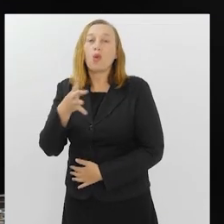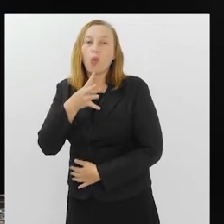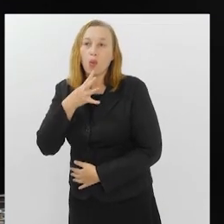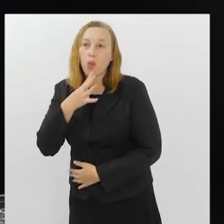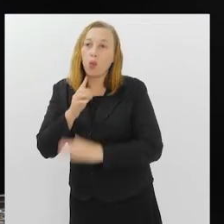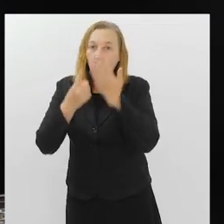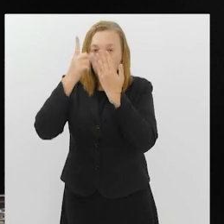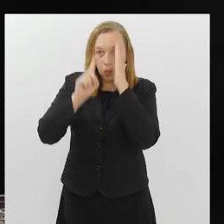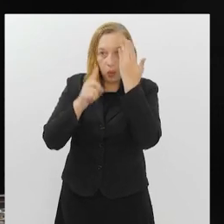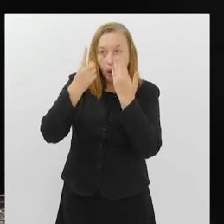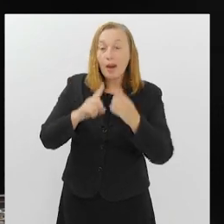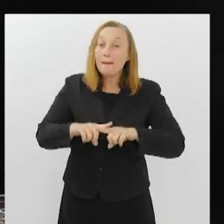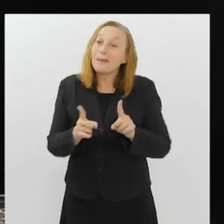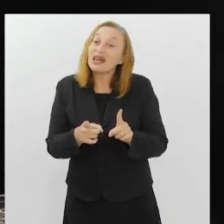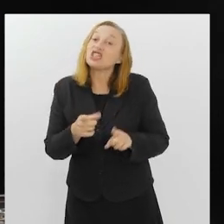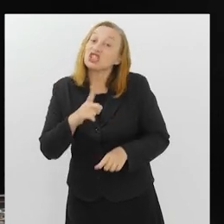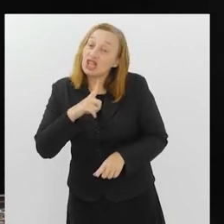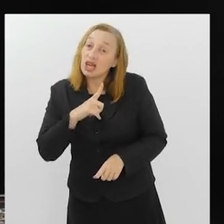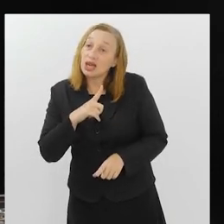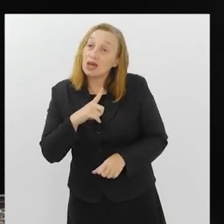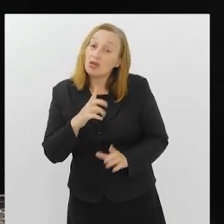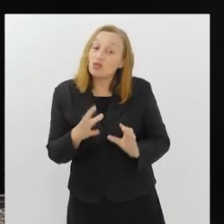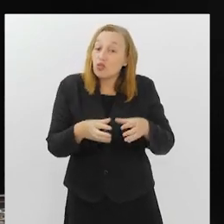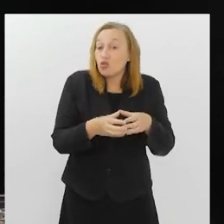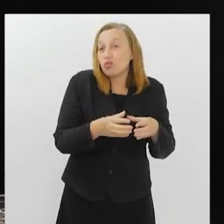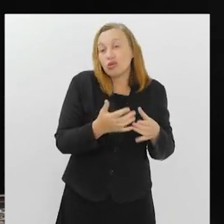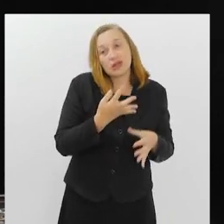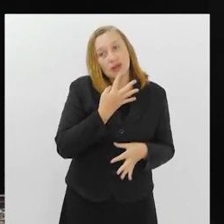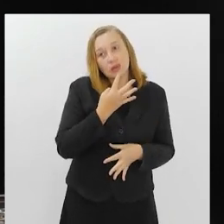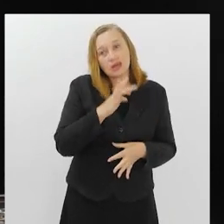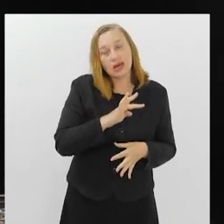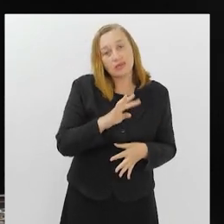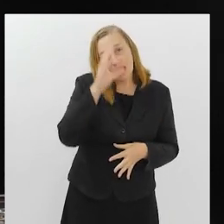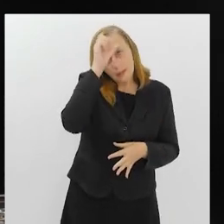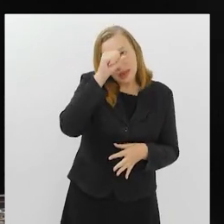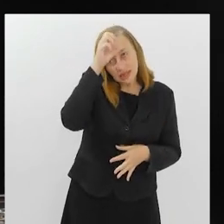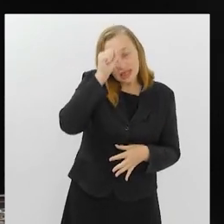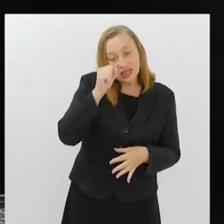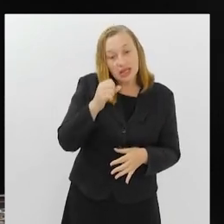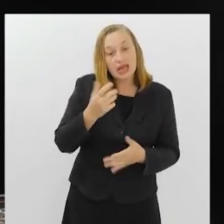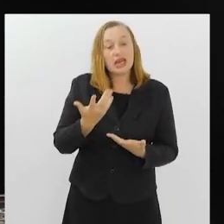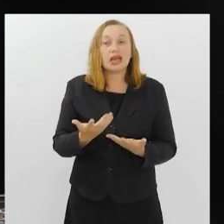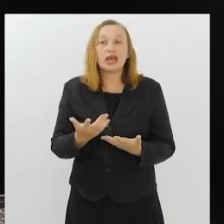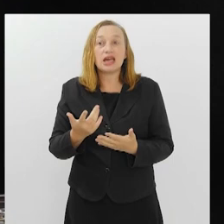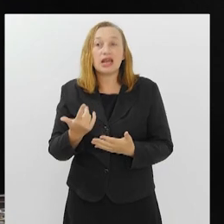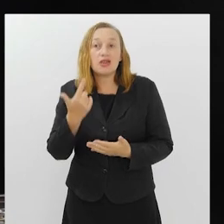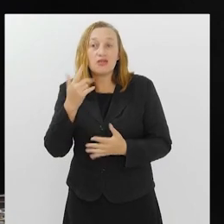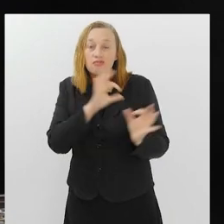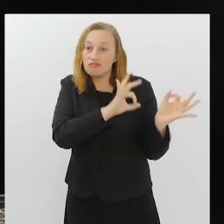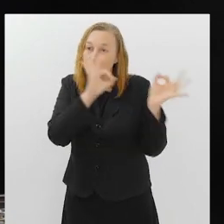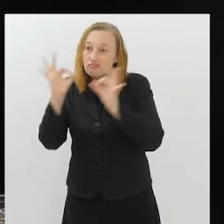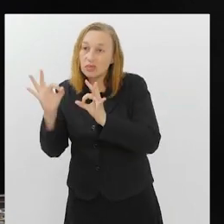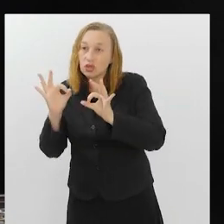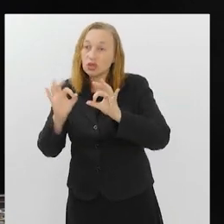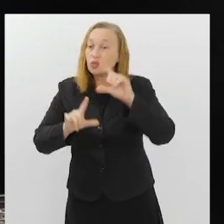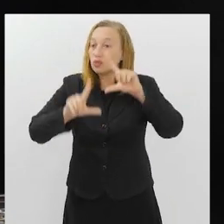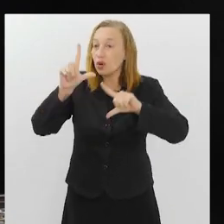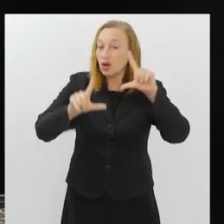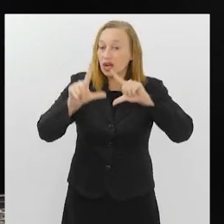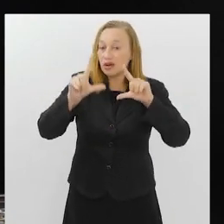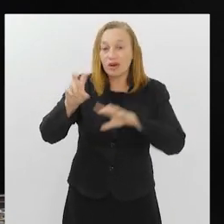público que conhece carnaval, mas também tem o público que está aprendendo. Ele assiste o Quintas para poder entender um pouco